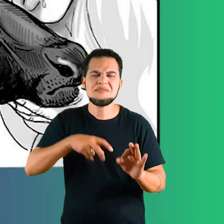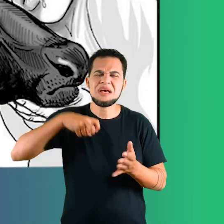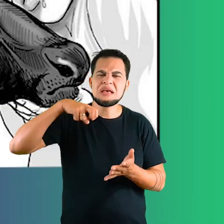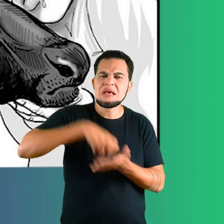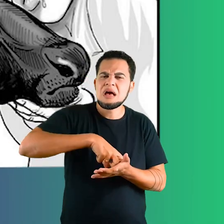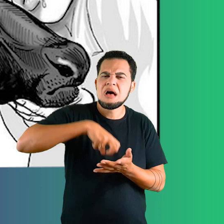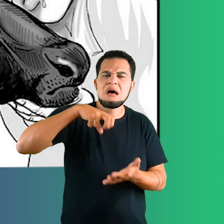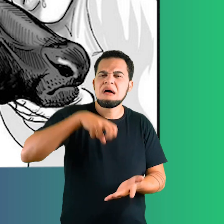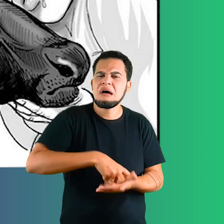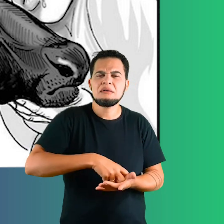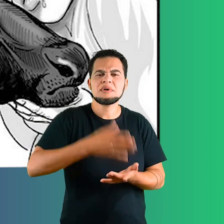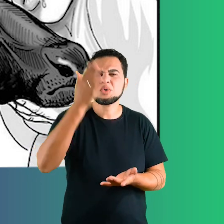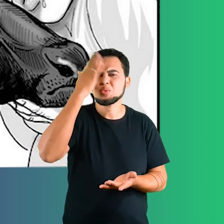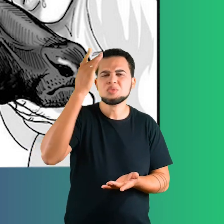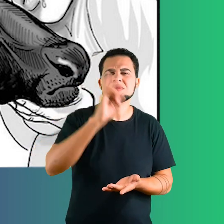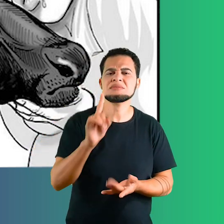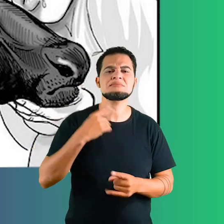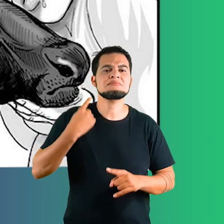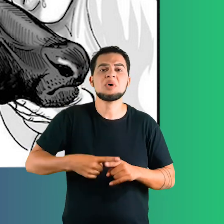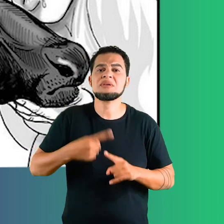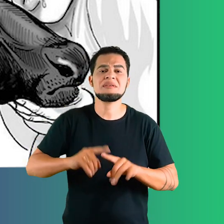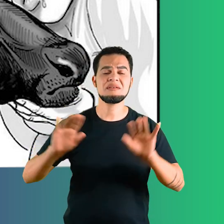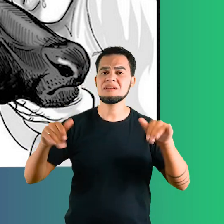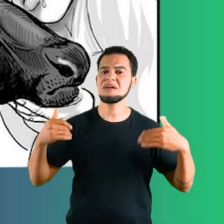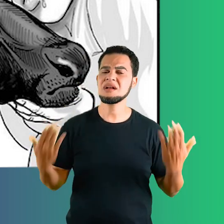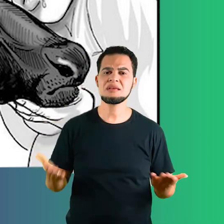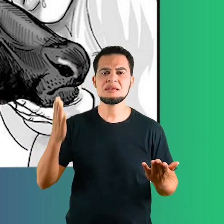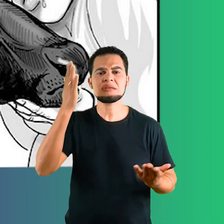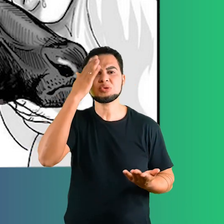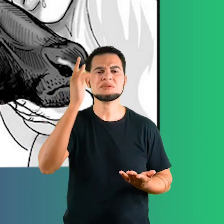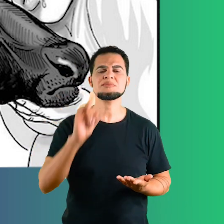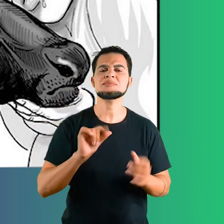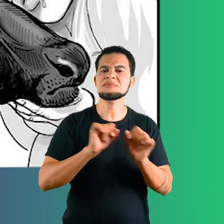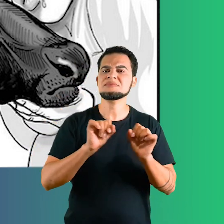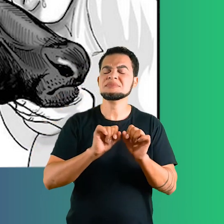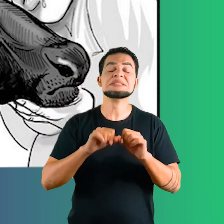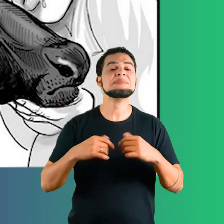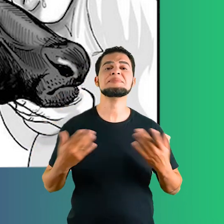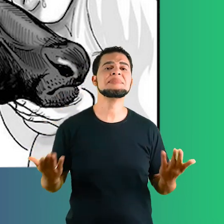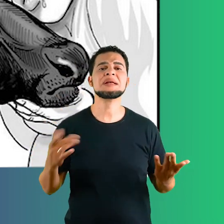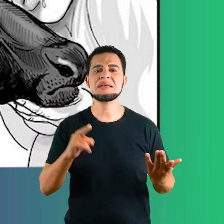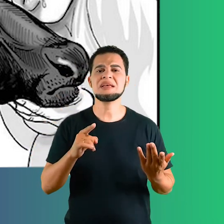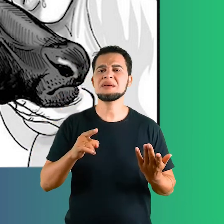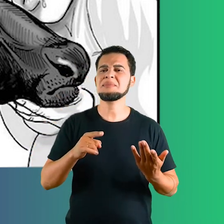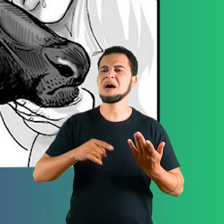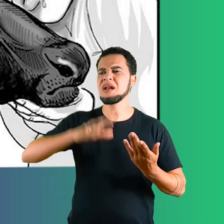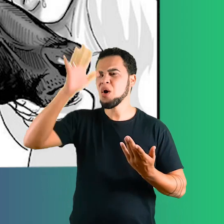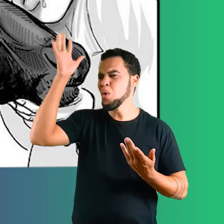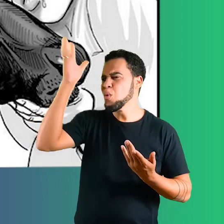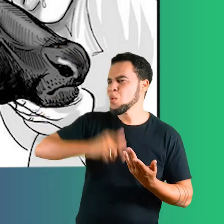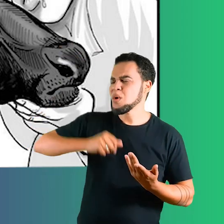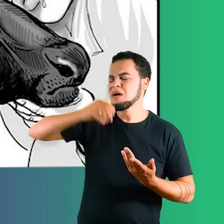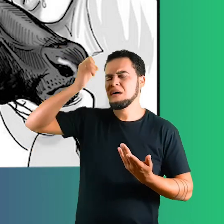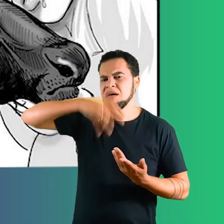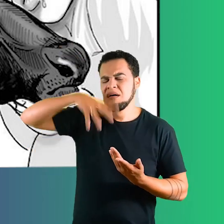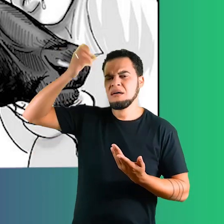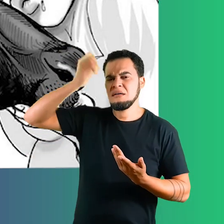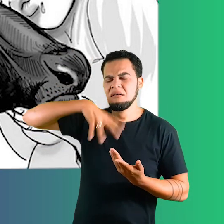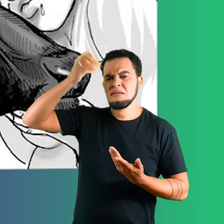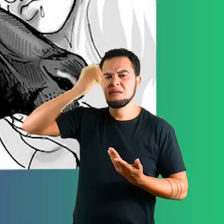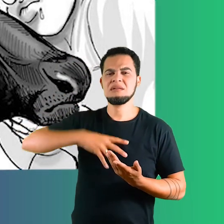foi castigada sem saber por que e para quê, sem saber o que fazer para livrar-se desse tormento e